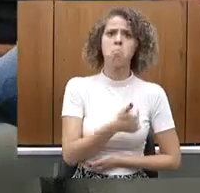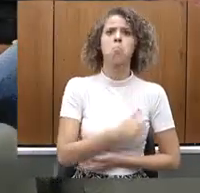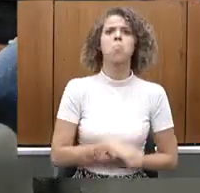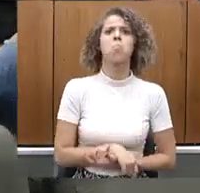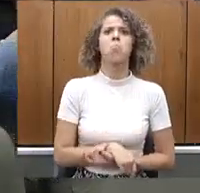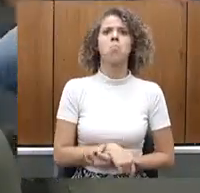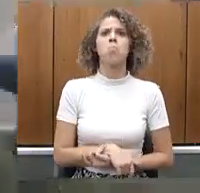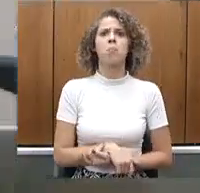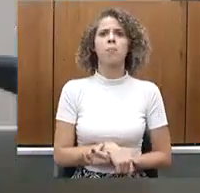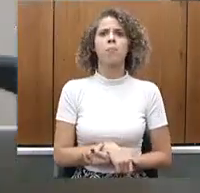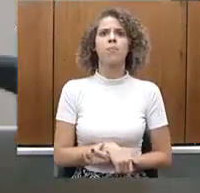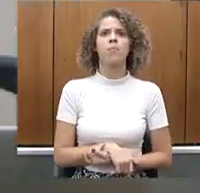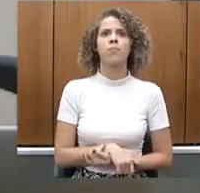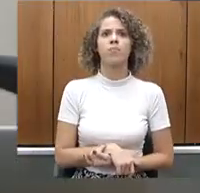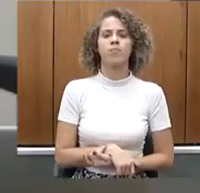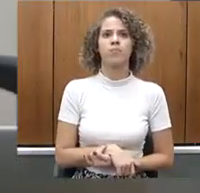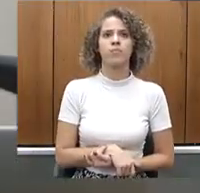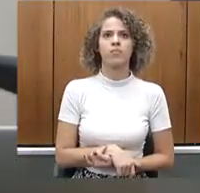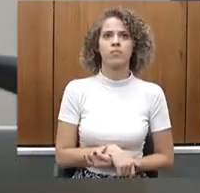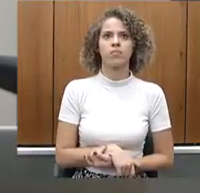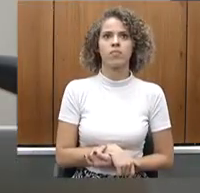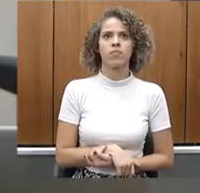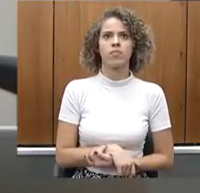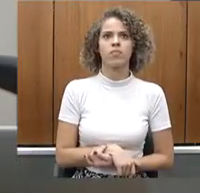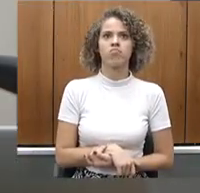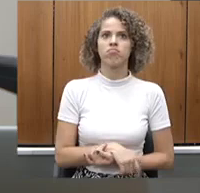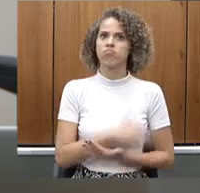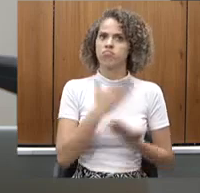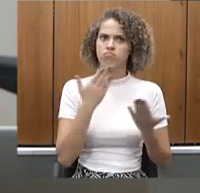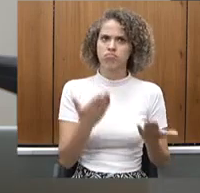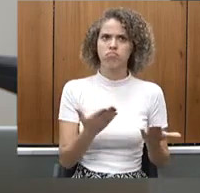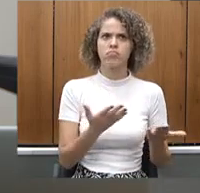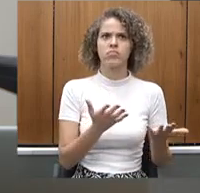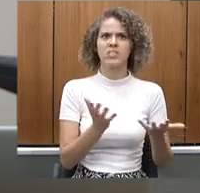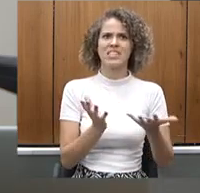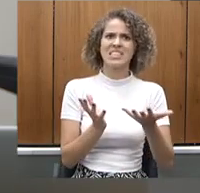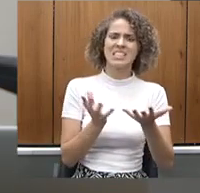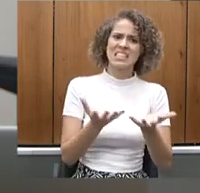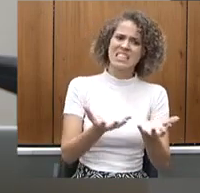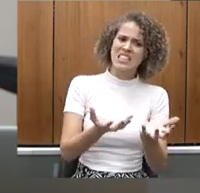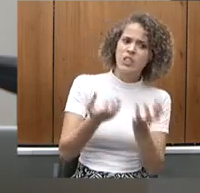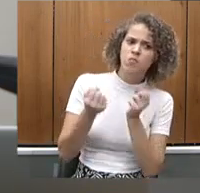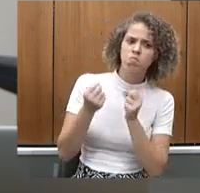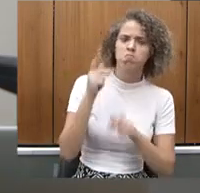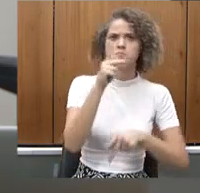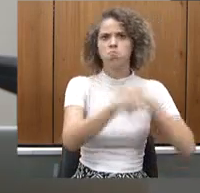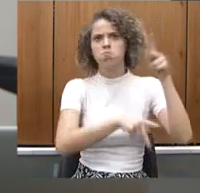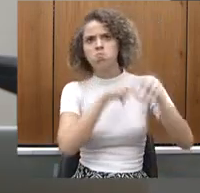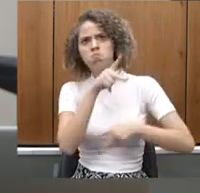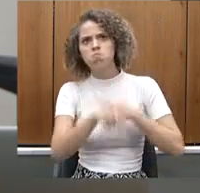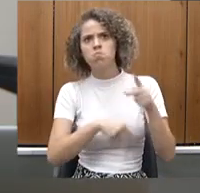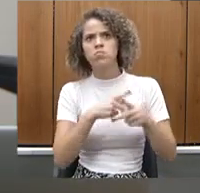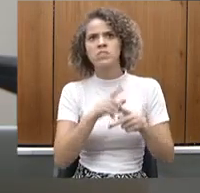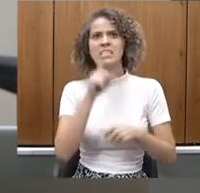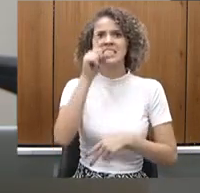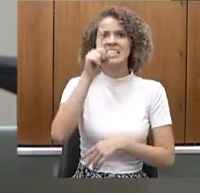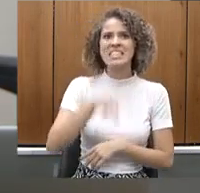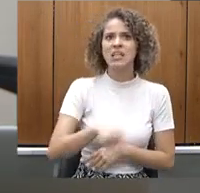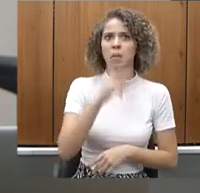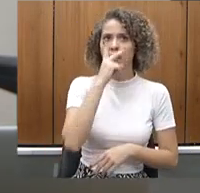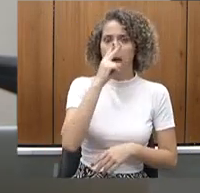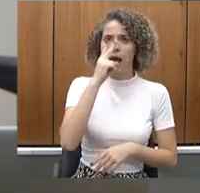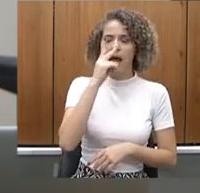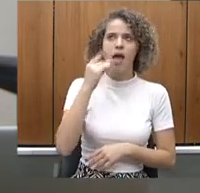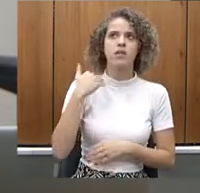dando um show sobre atender a população isso aí é isso aí esticada dia que passa